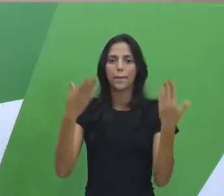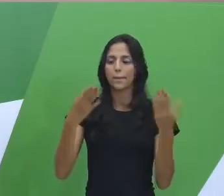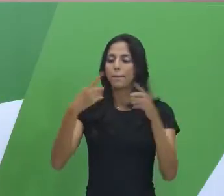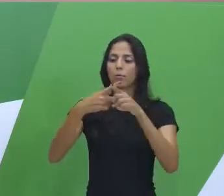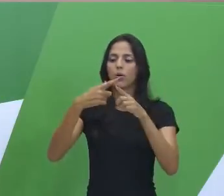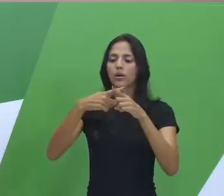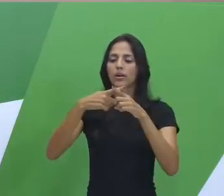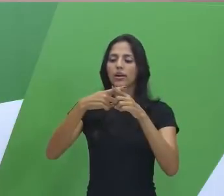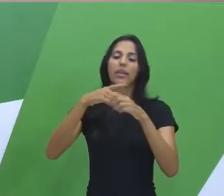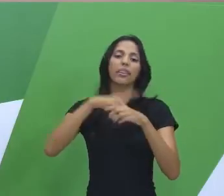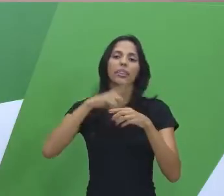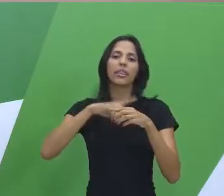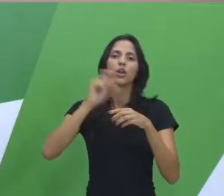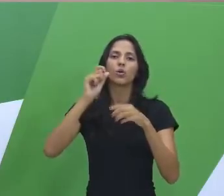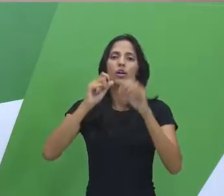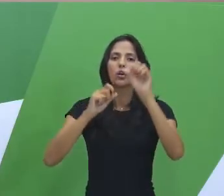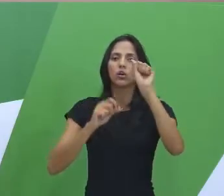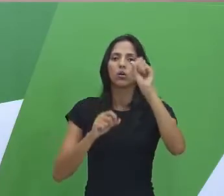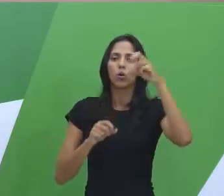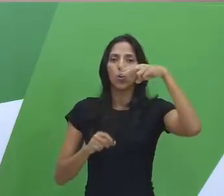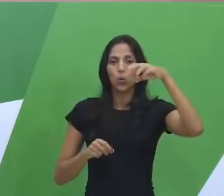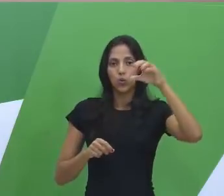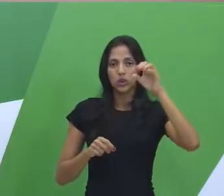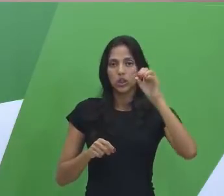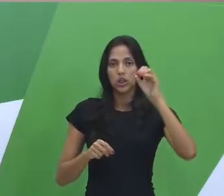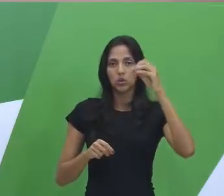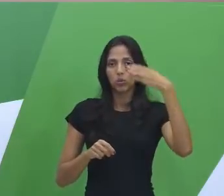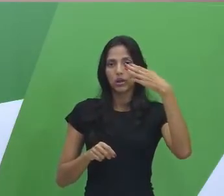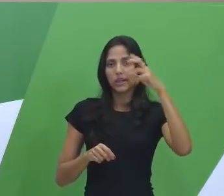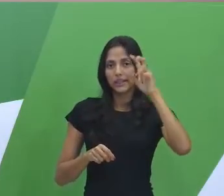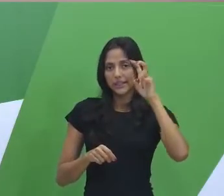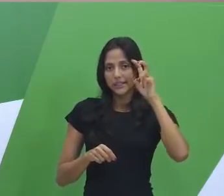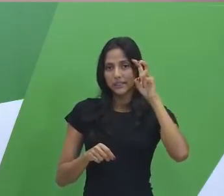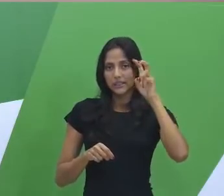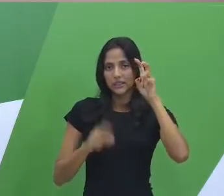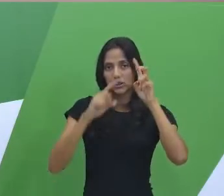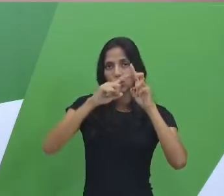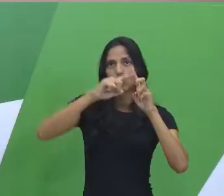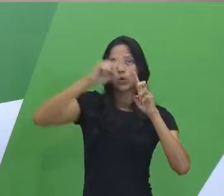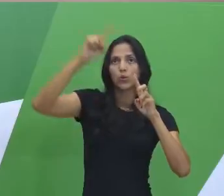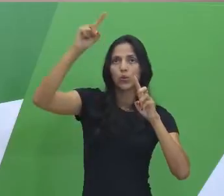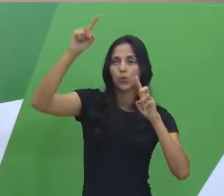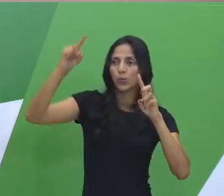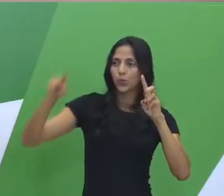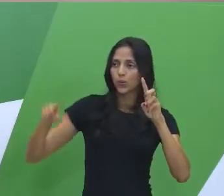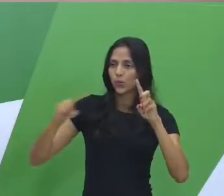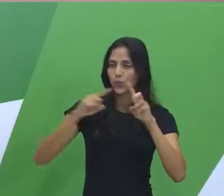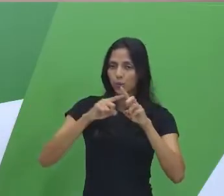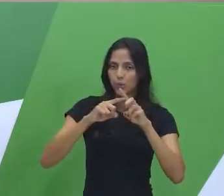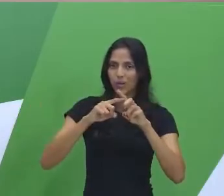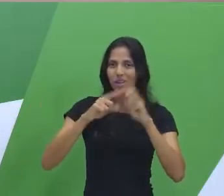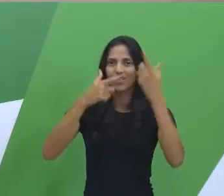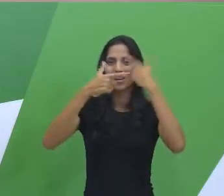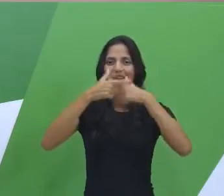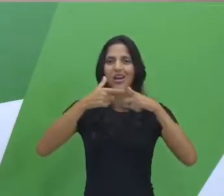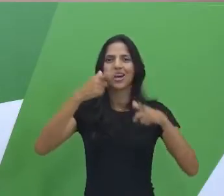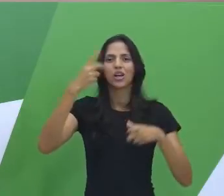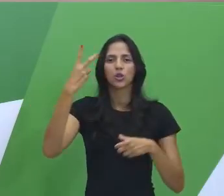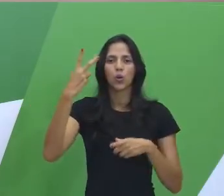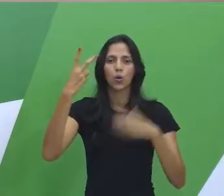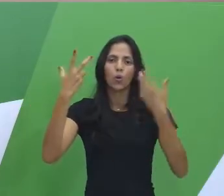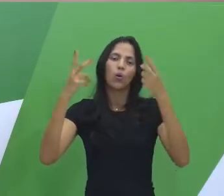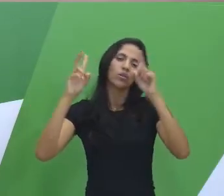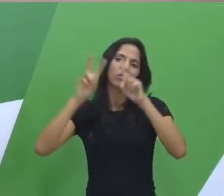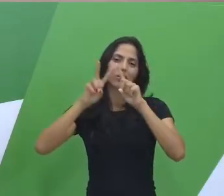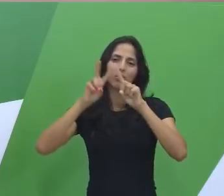Por que que o seno de 45 graus é raiz de 2 sobre 2? E por que que o seno de 60